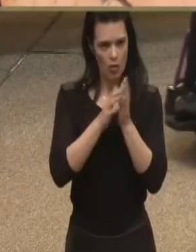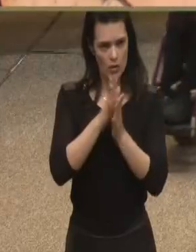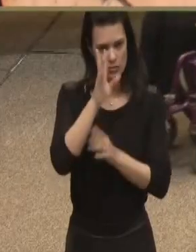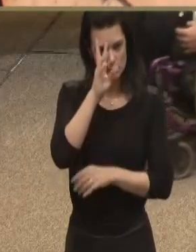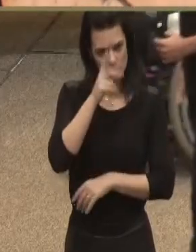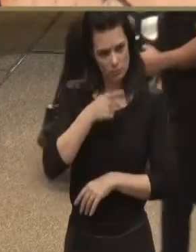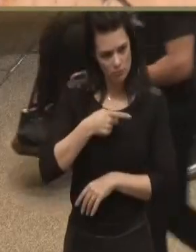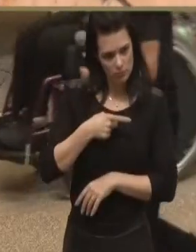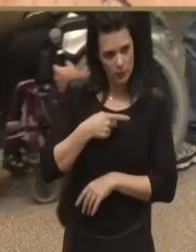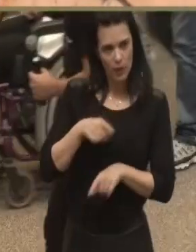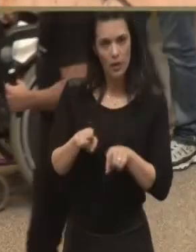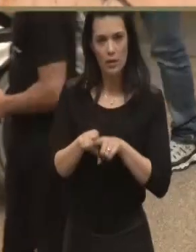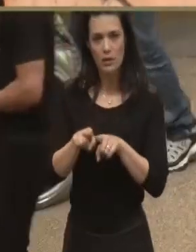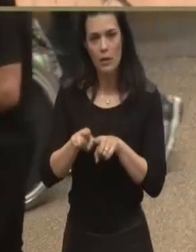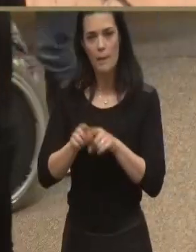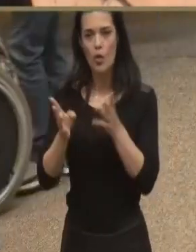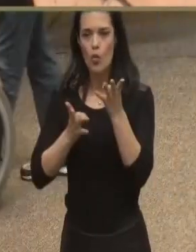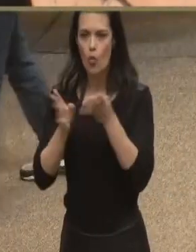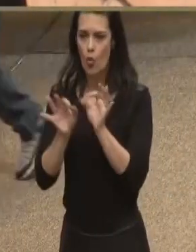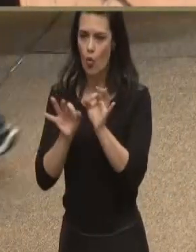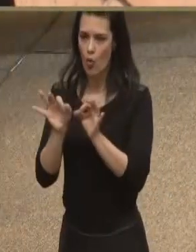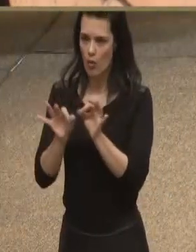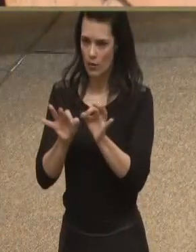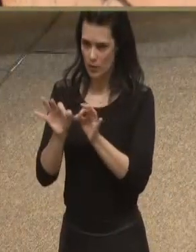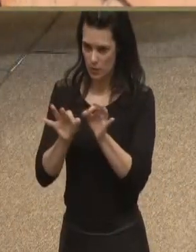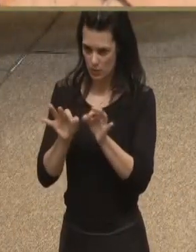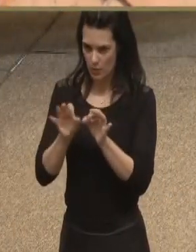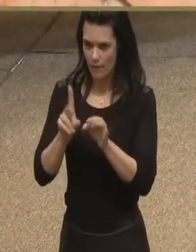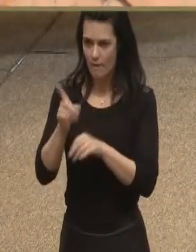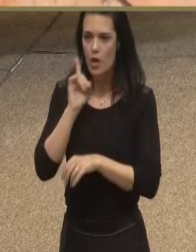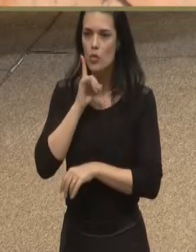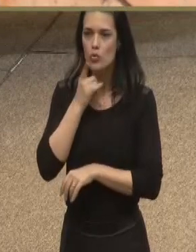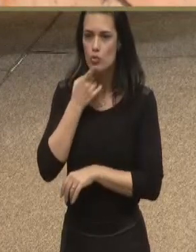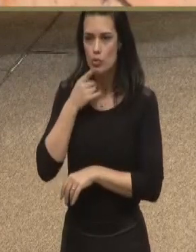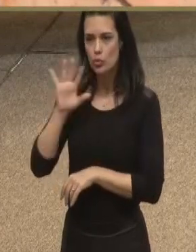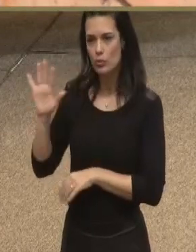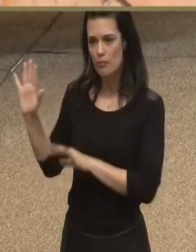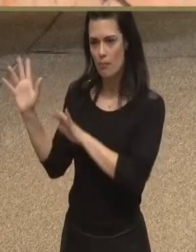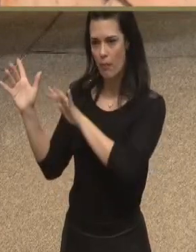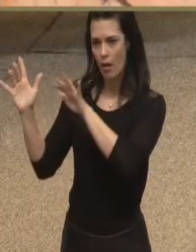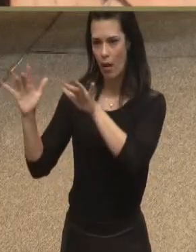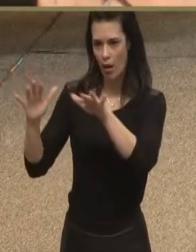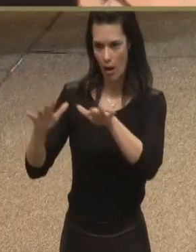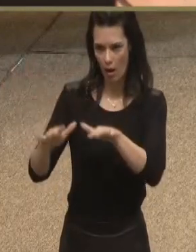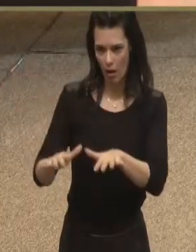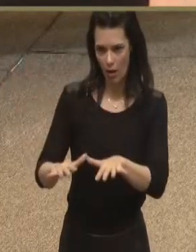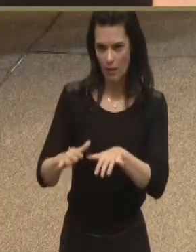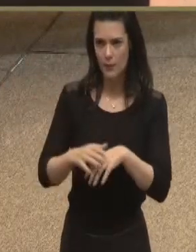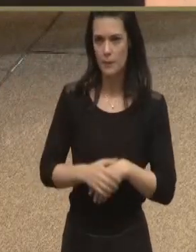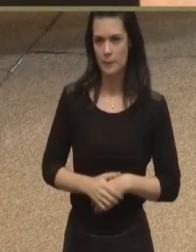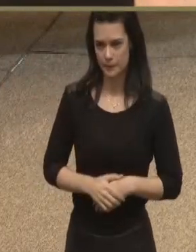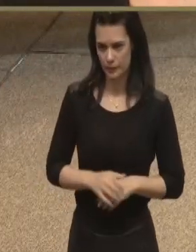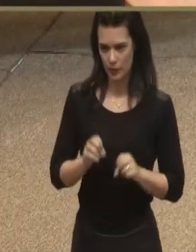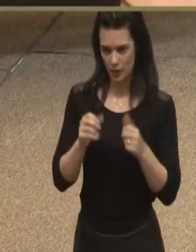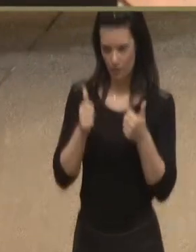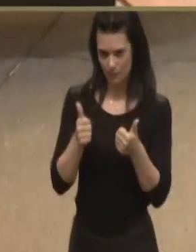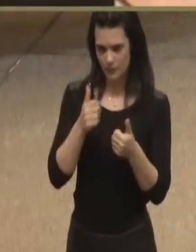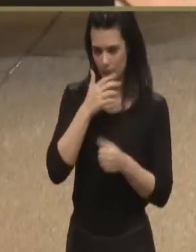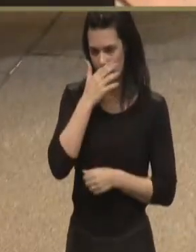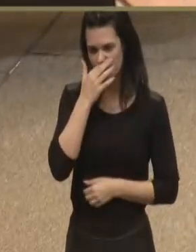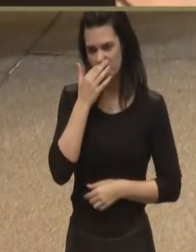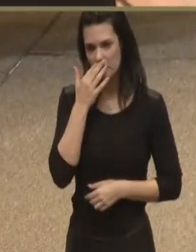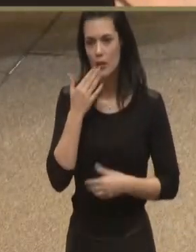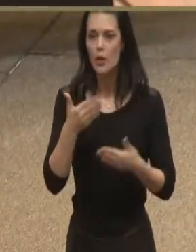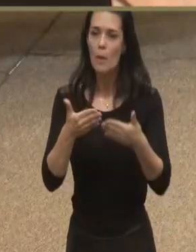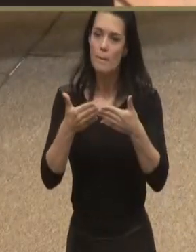querido. Peça ao Senhor que lhe fale poderosamente agora por meio da sua palavra.